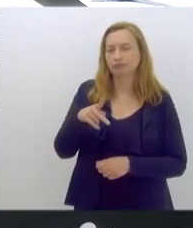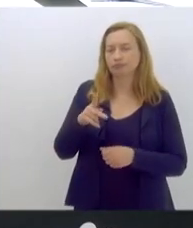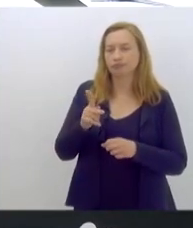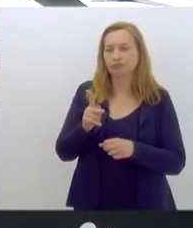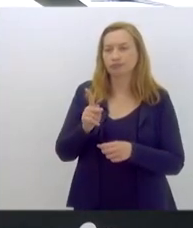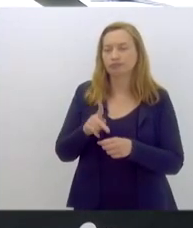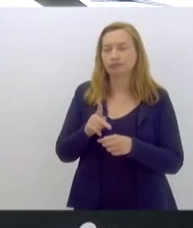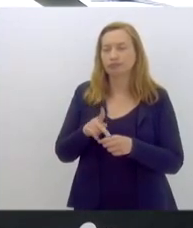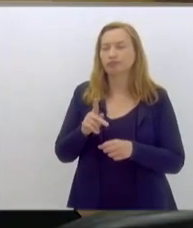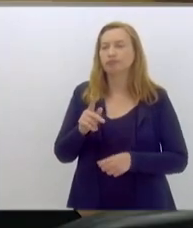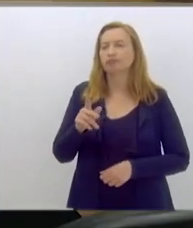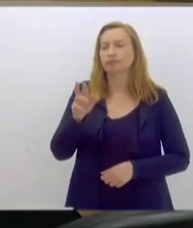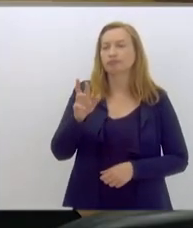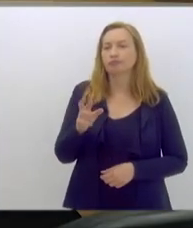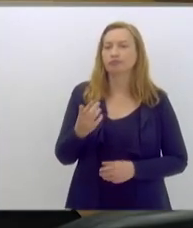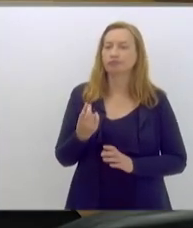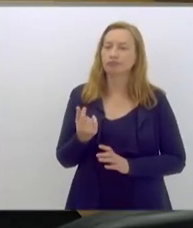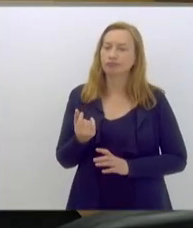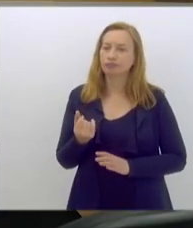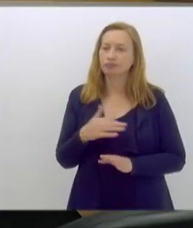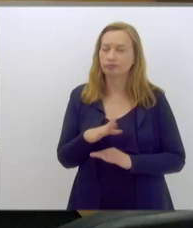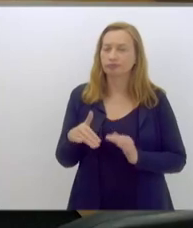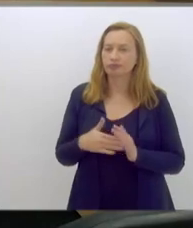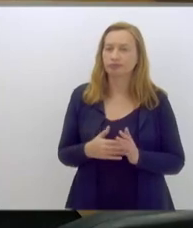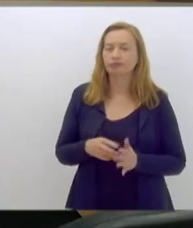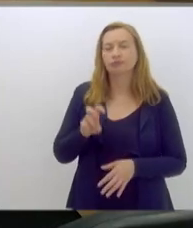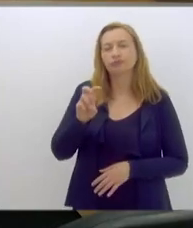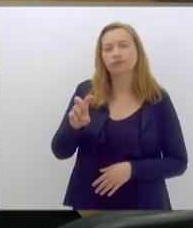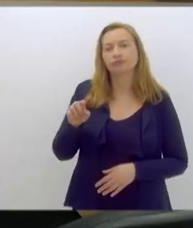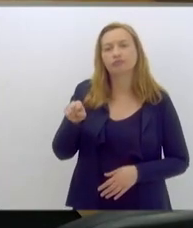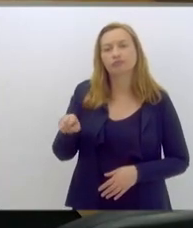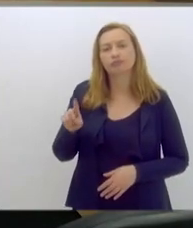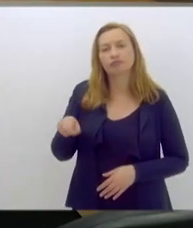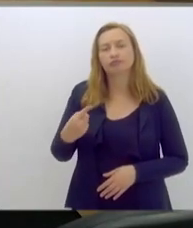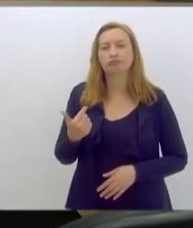um número considerou a taxa de câmbio de 5,10